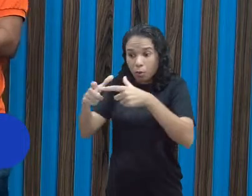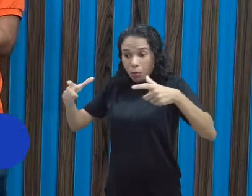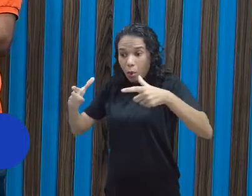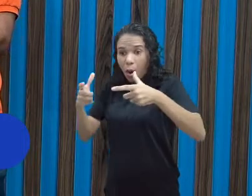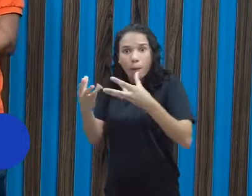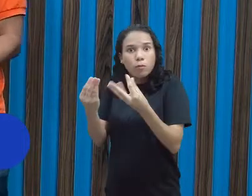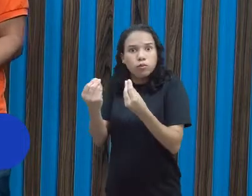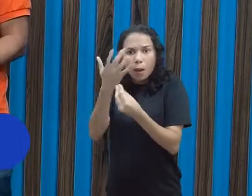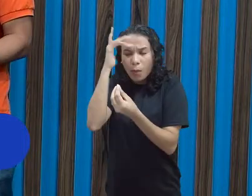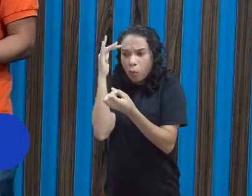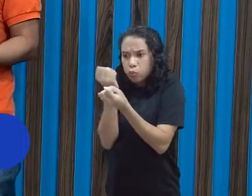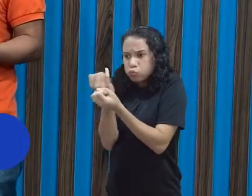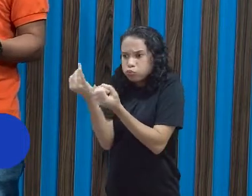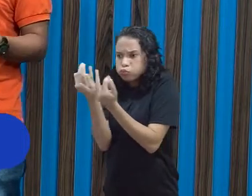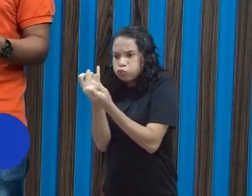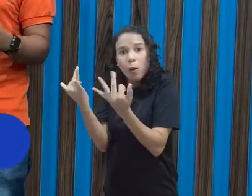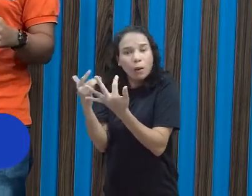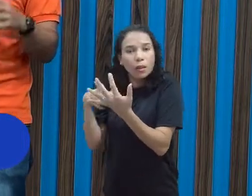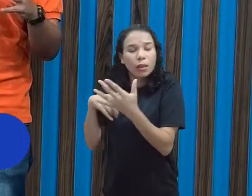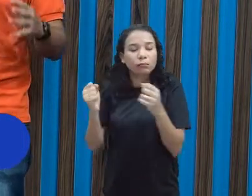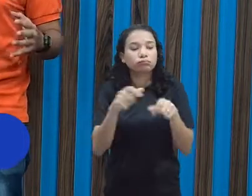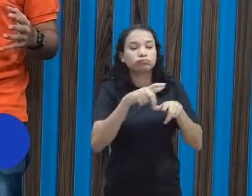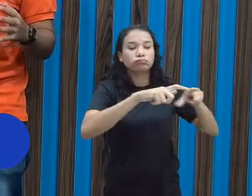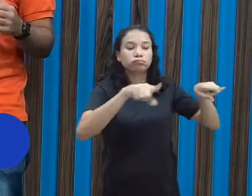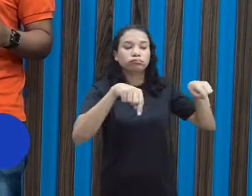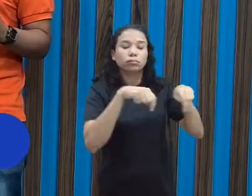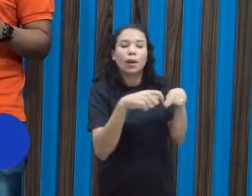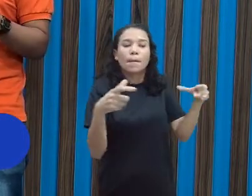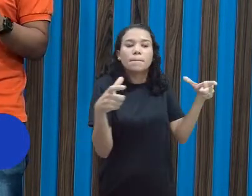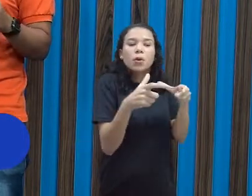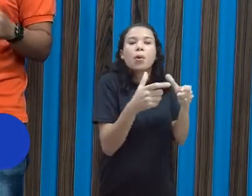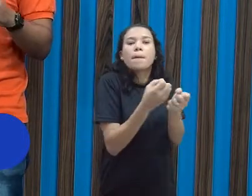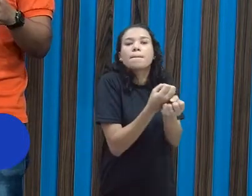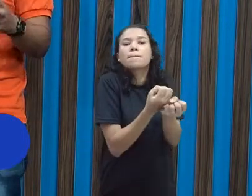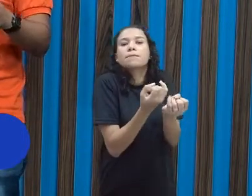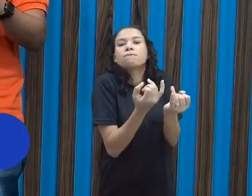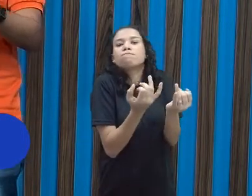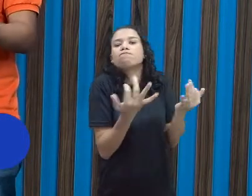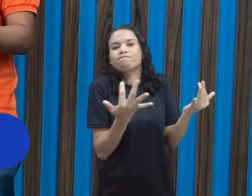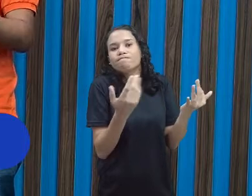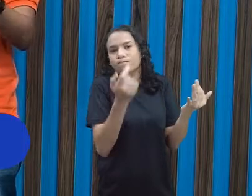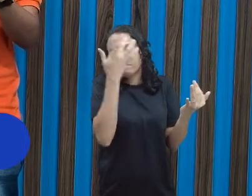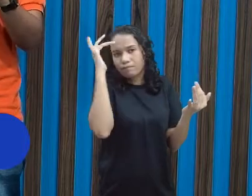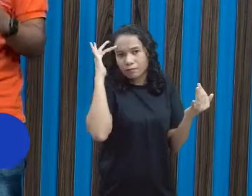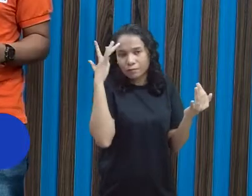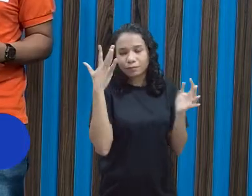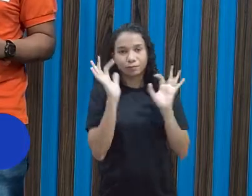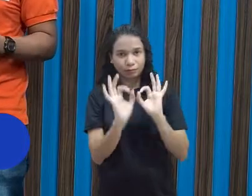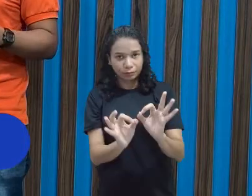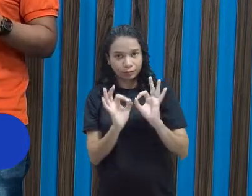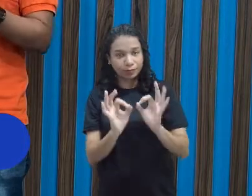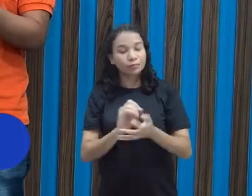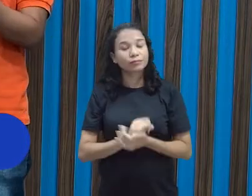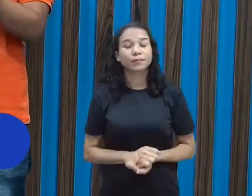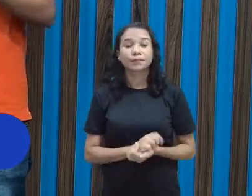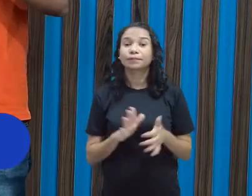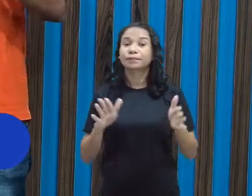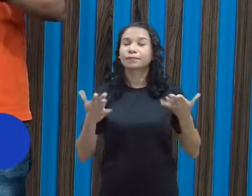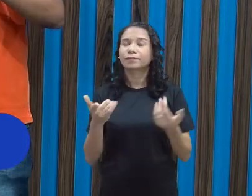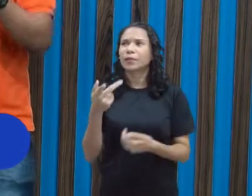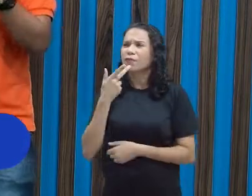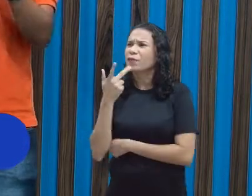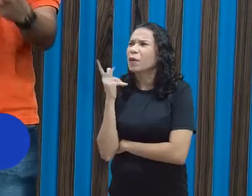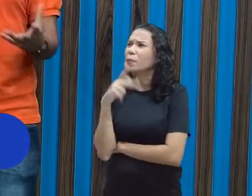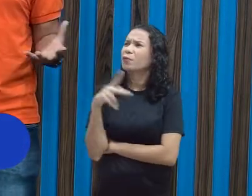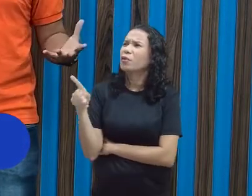mais gente ocupando, e tem áreas que são menos densas, que tem menos pessoas ocupando aquele lugar. Então, Armando,